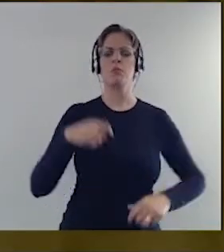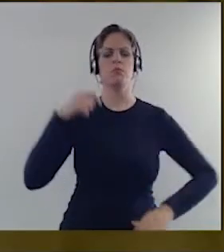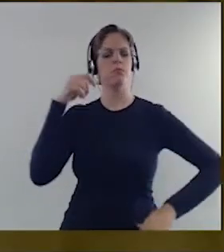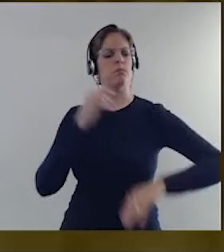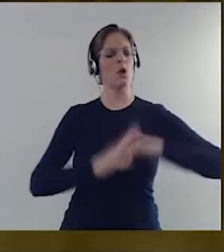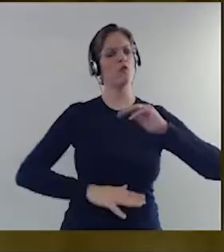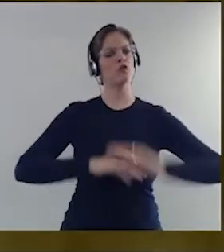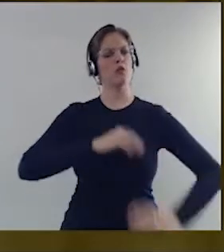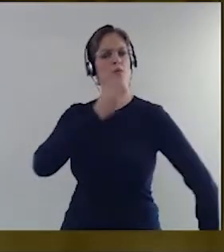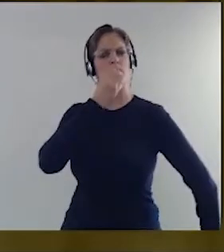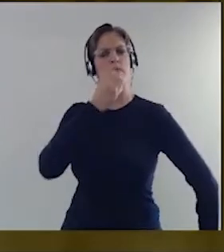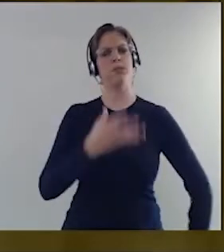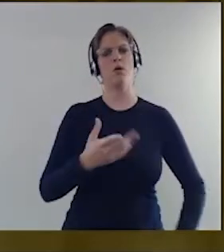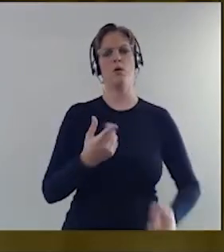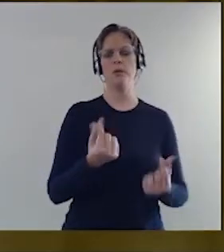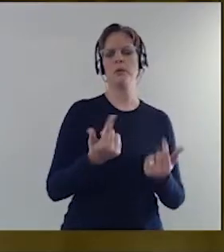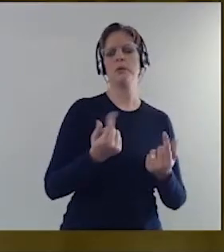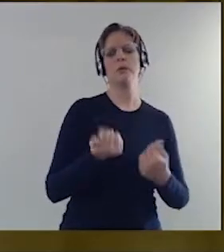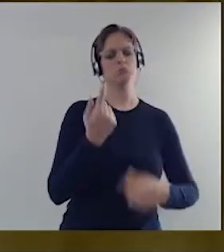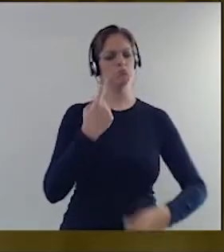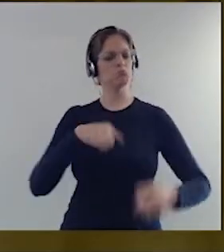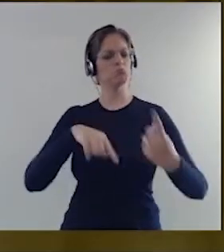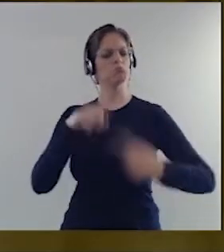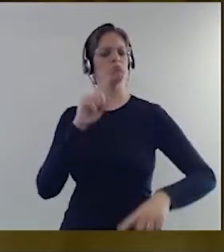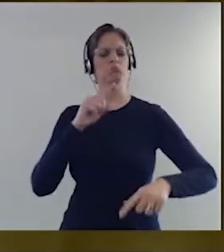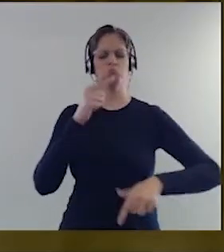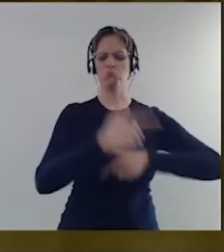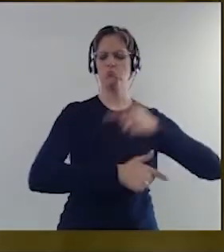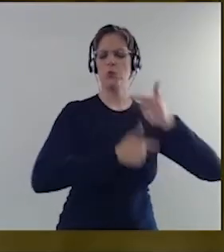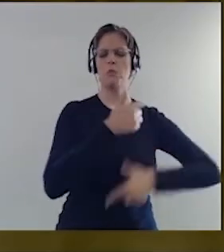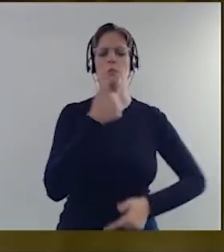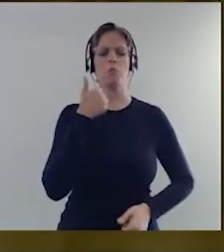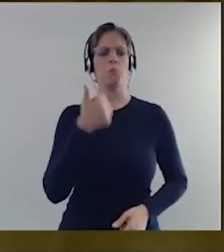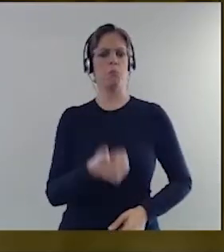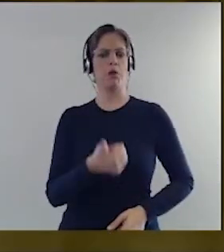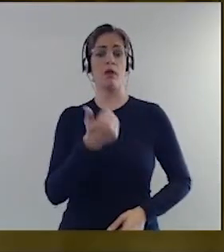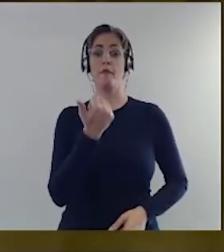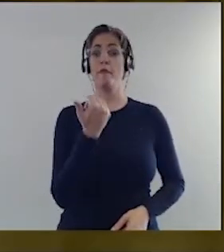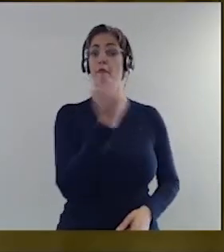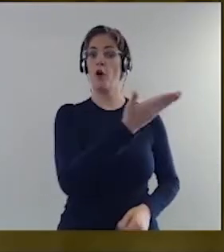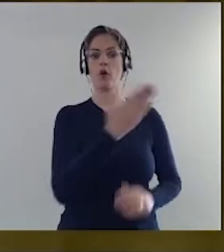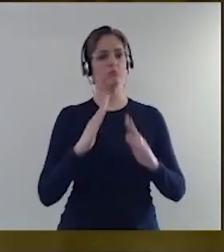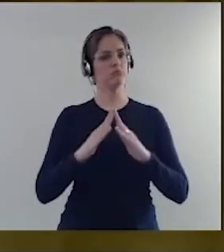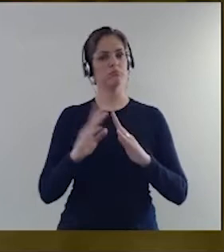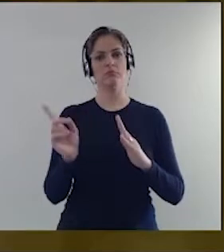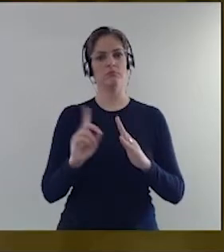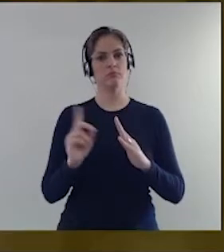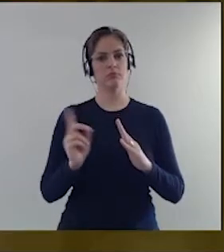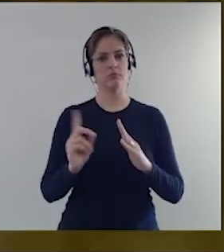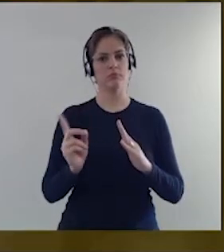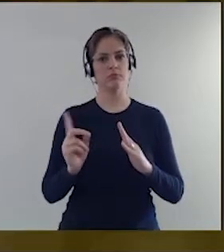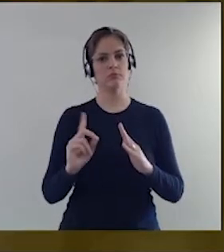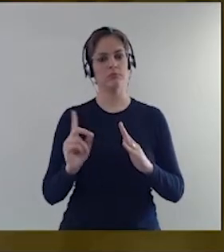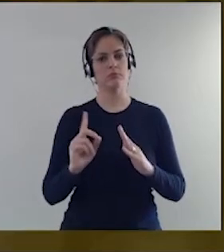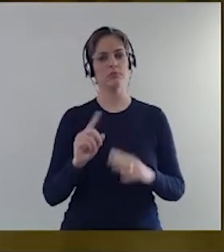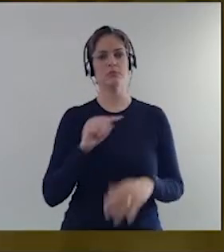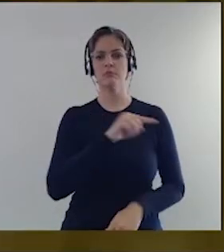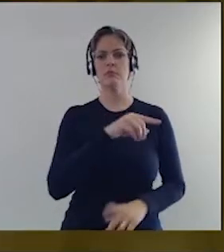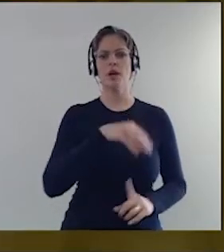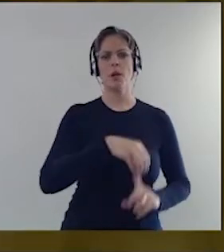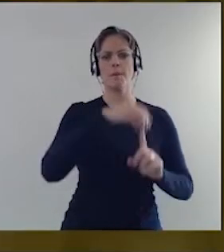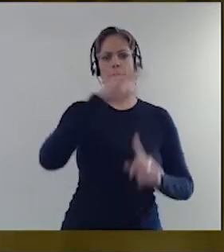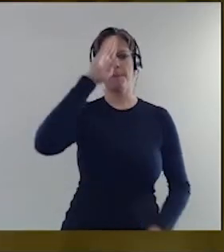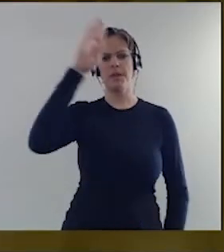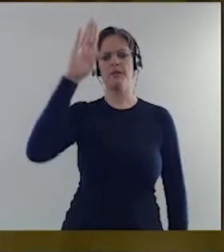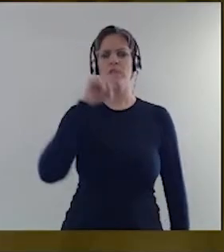profissional bem-sucedido, muito dedicado às atividades realizadas fora da residência da família e que,